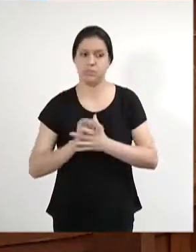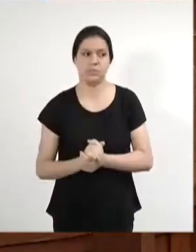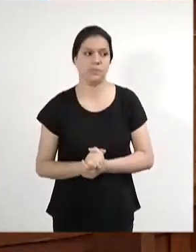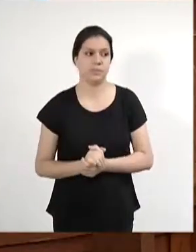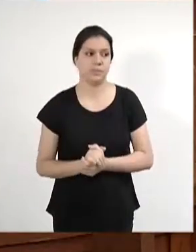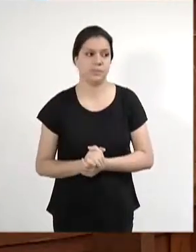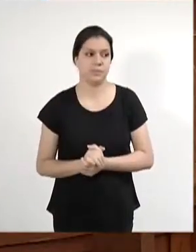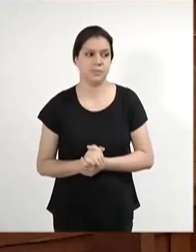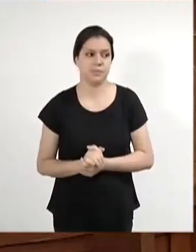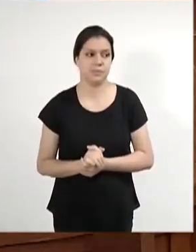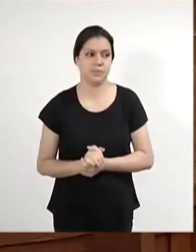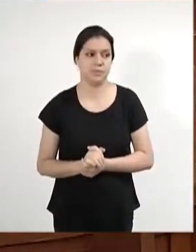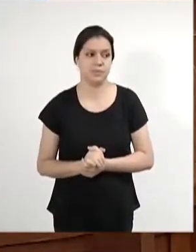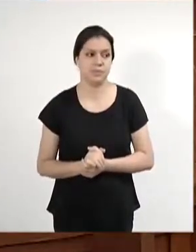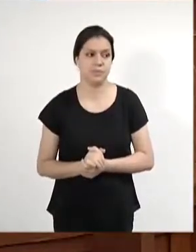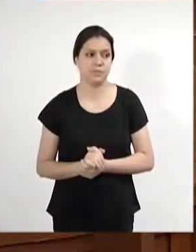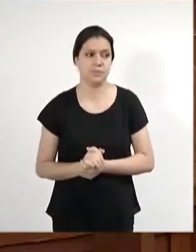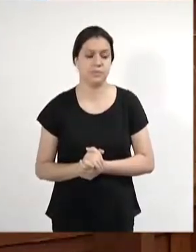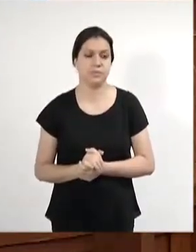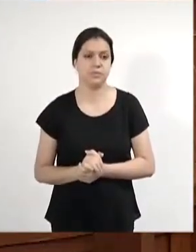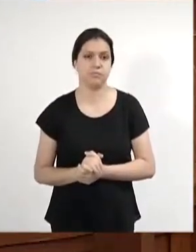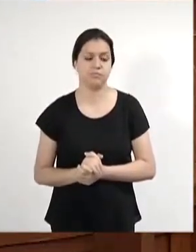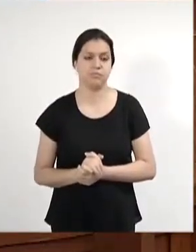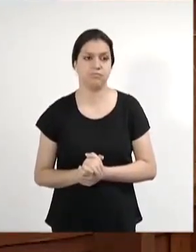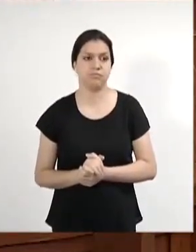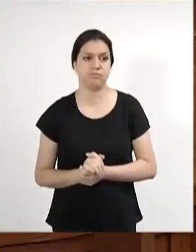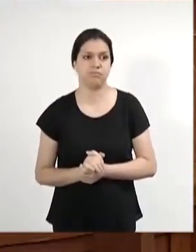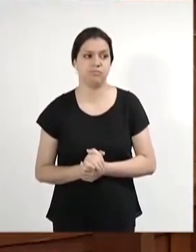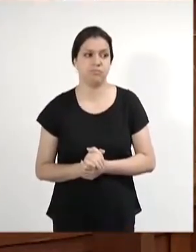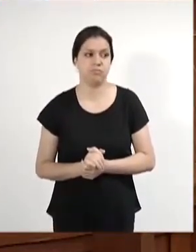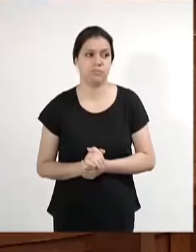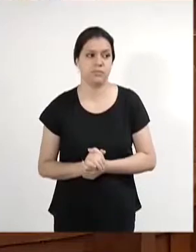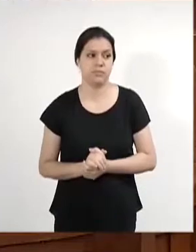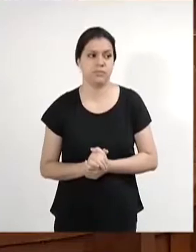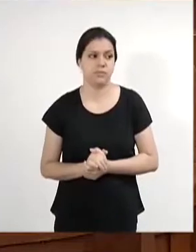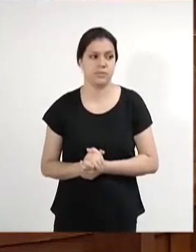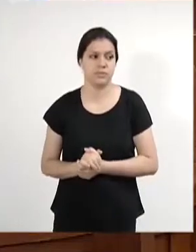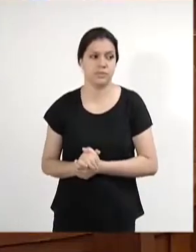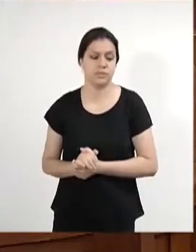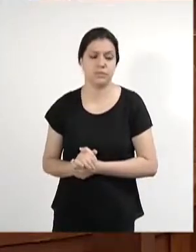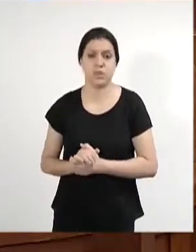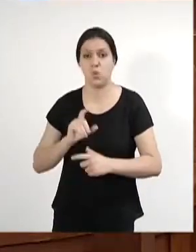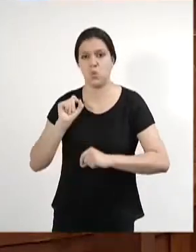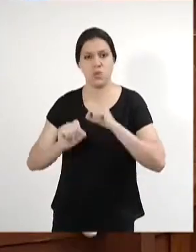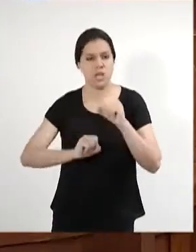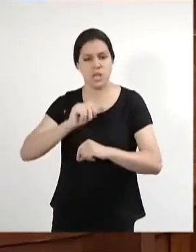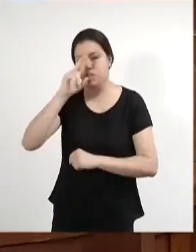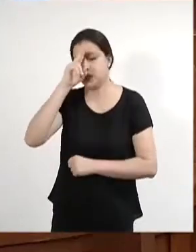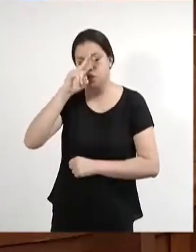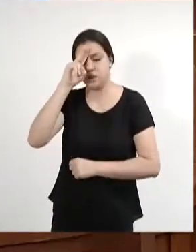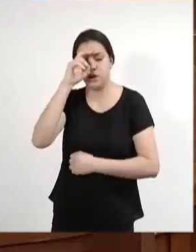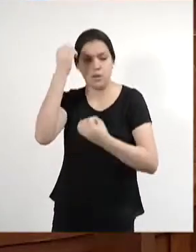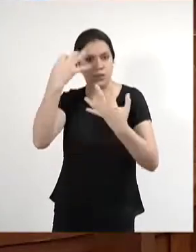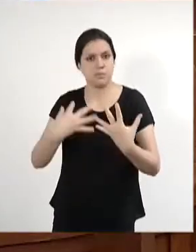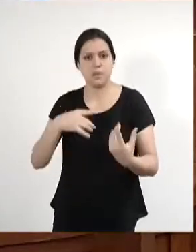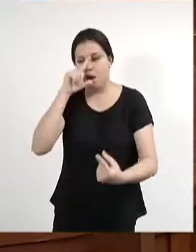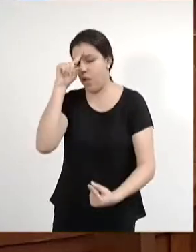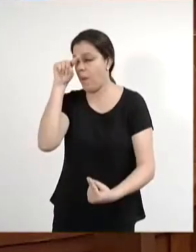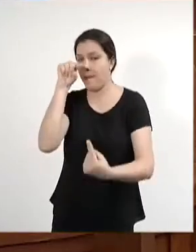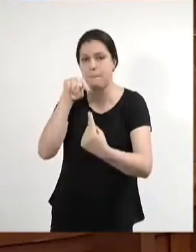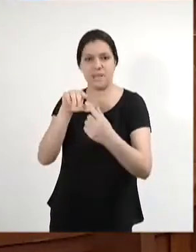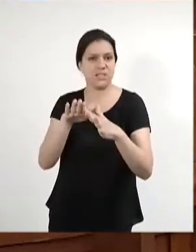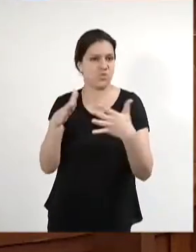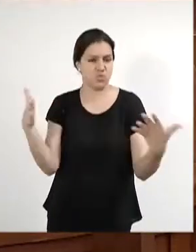já delineado quais os gêneros, os objetivos das